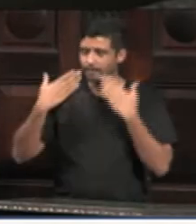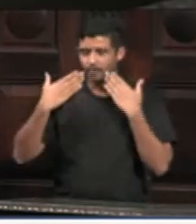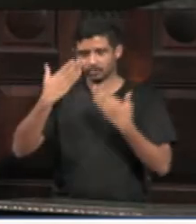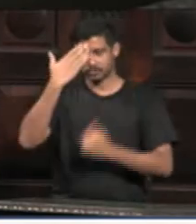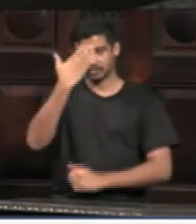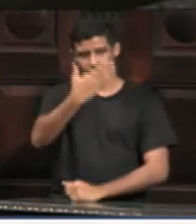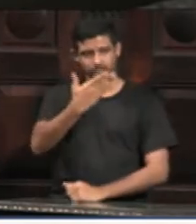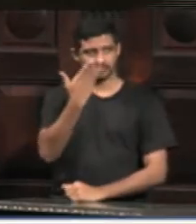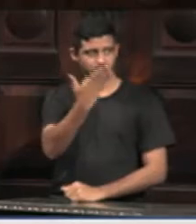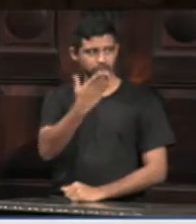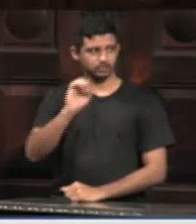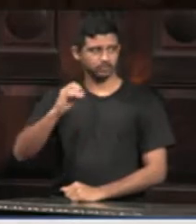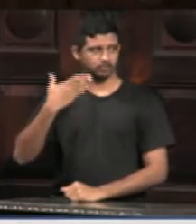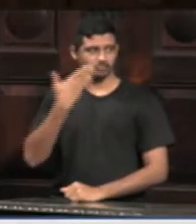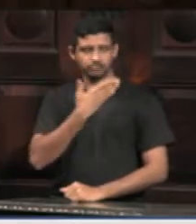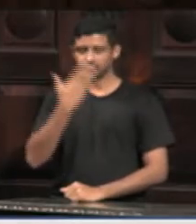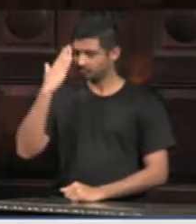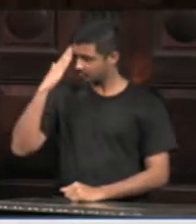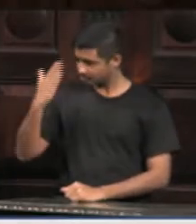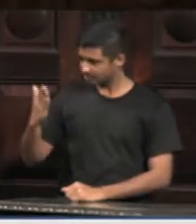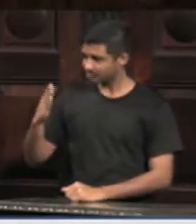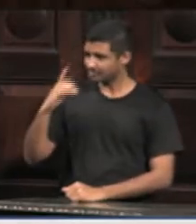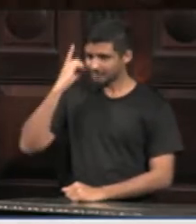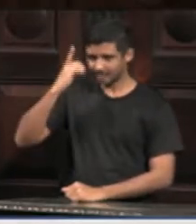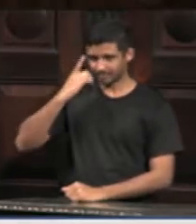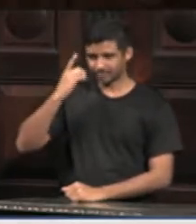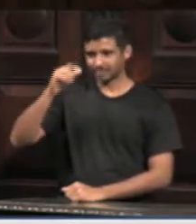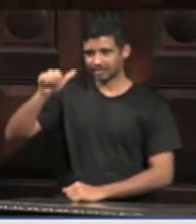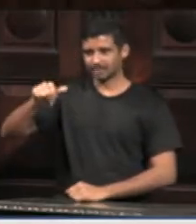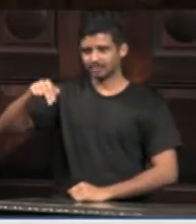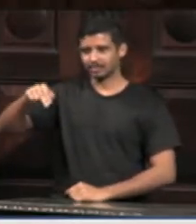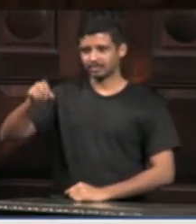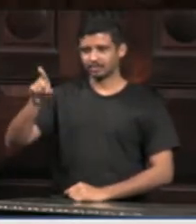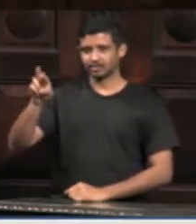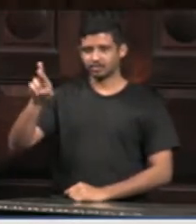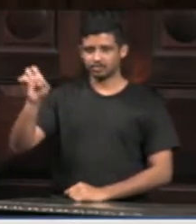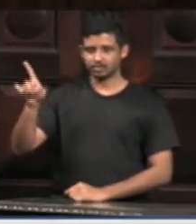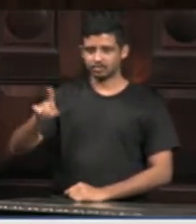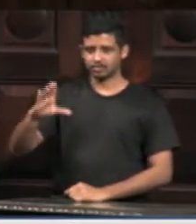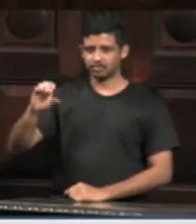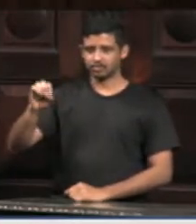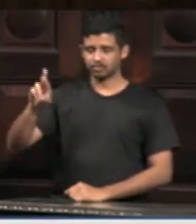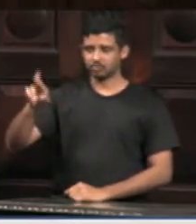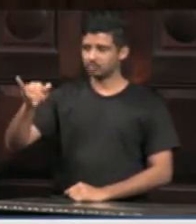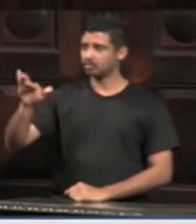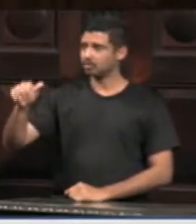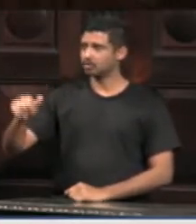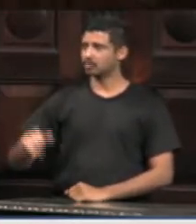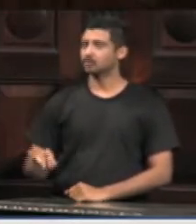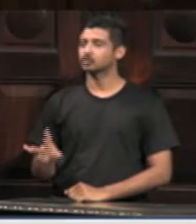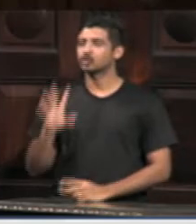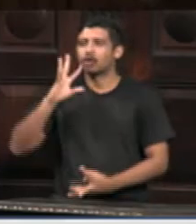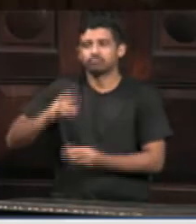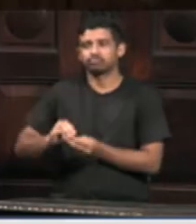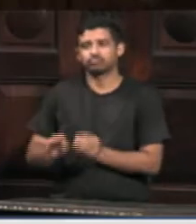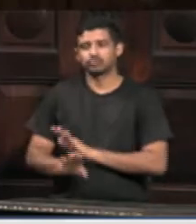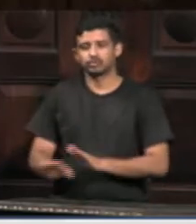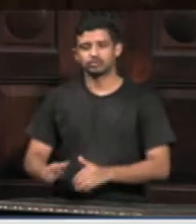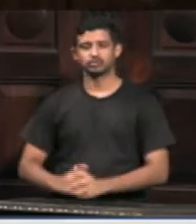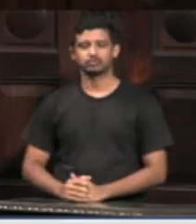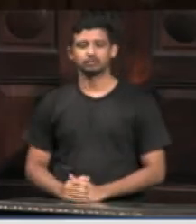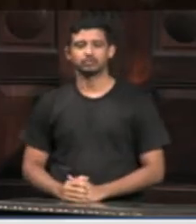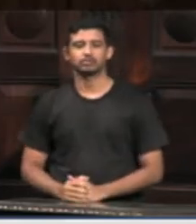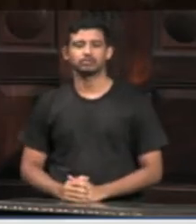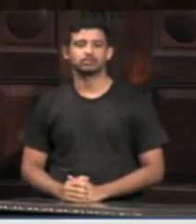aí a oportunidade da parte. Obrigado, deputado André Correia. Só para concluir, eu vou deixar o